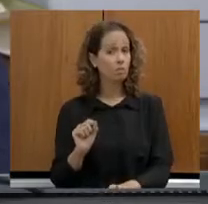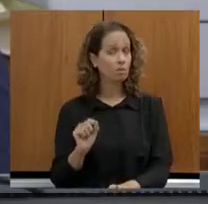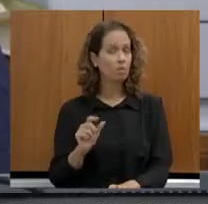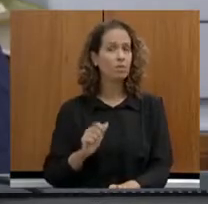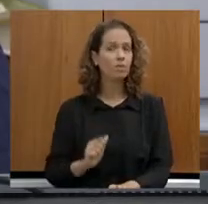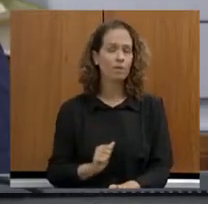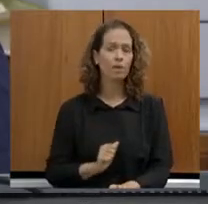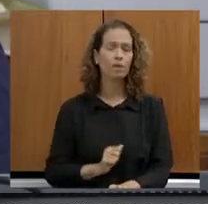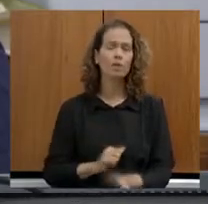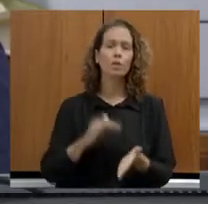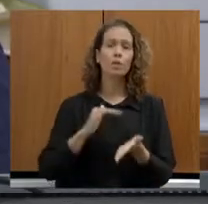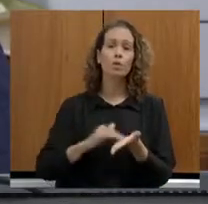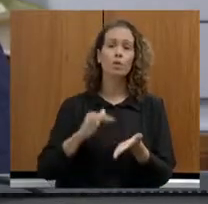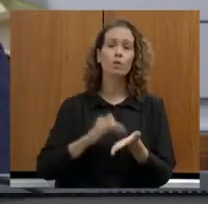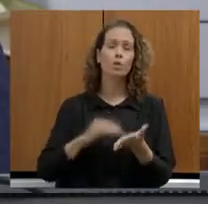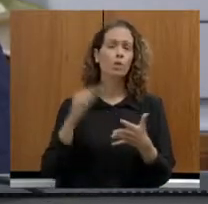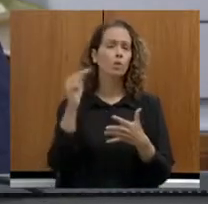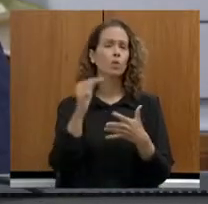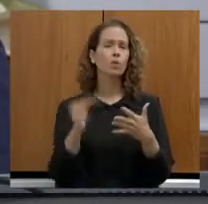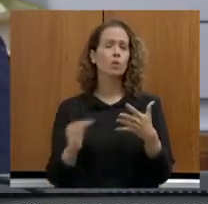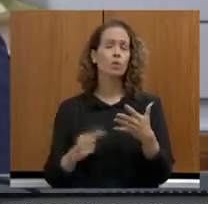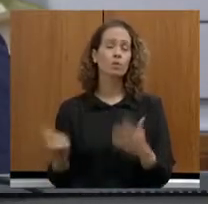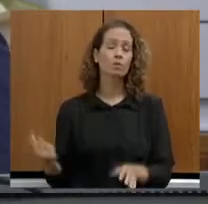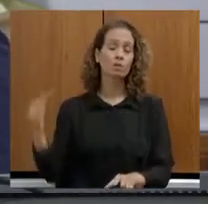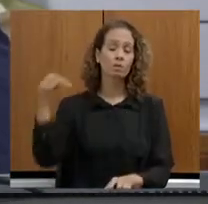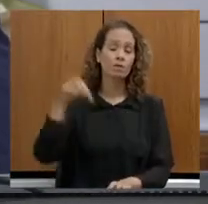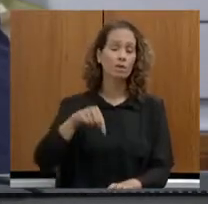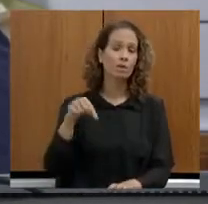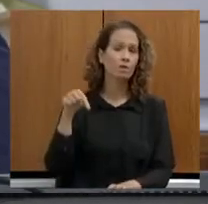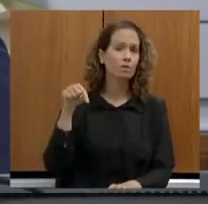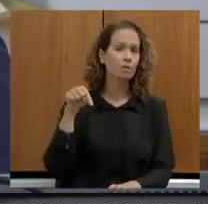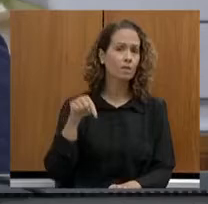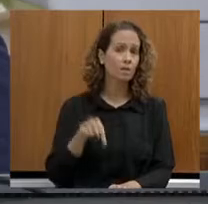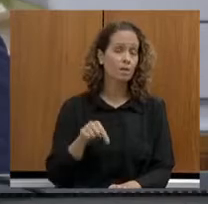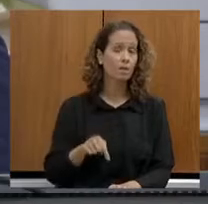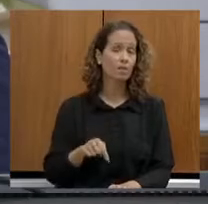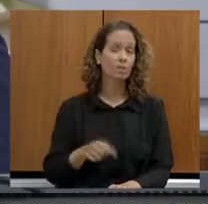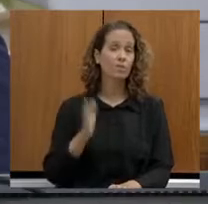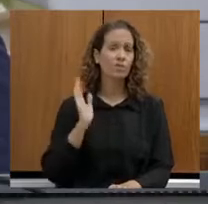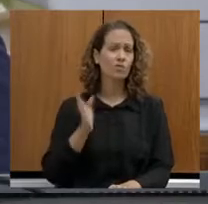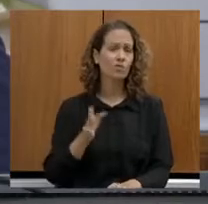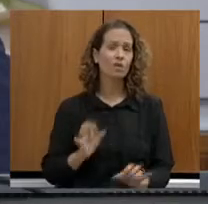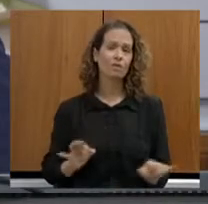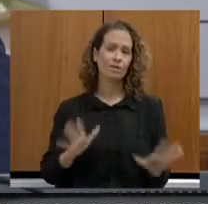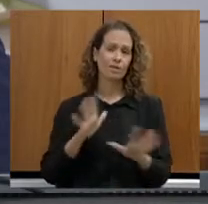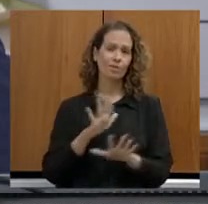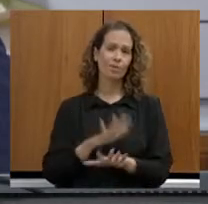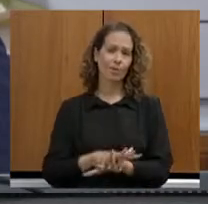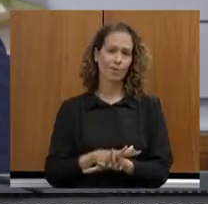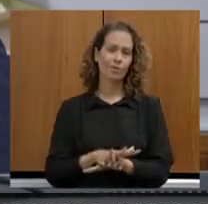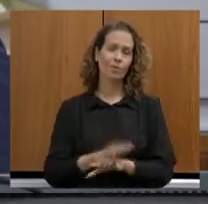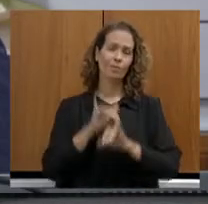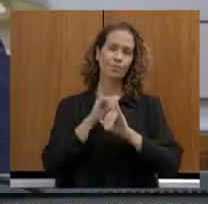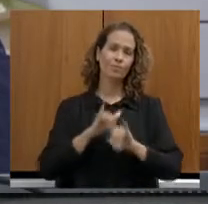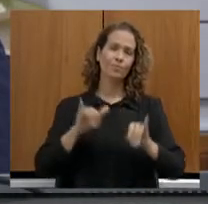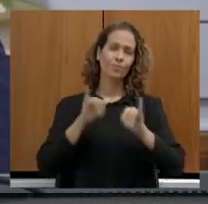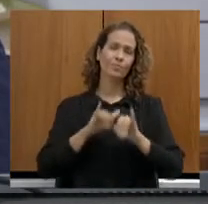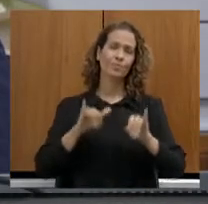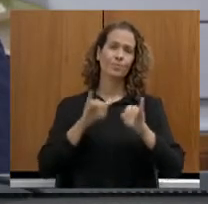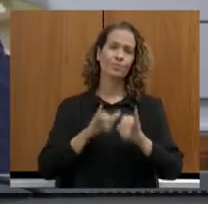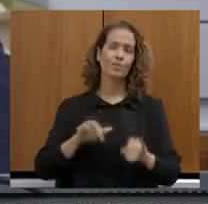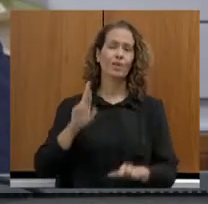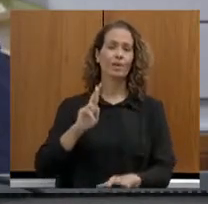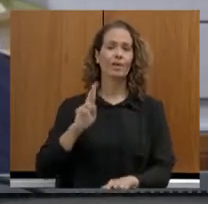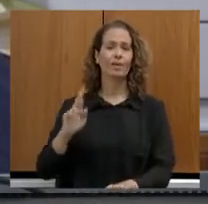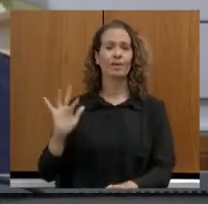todos os secretários que aqui viram viram orientados para fazer propaganda do regime de